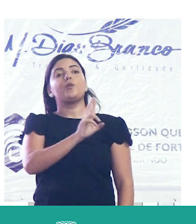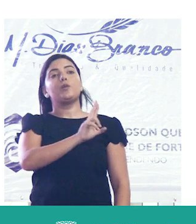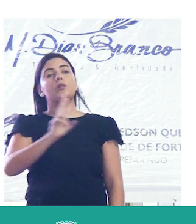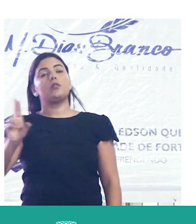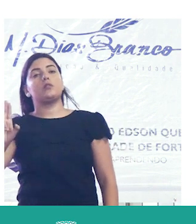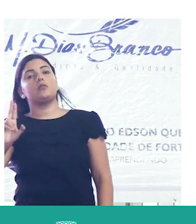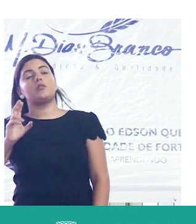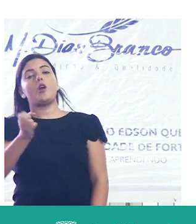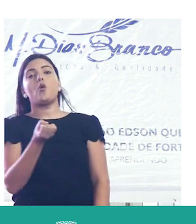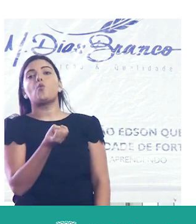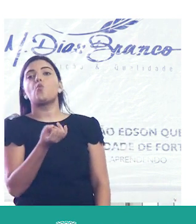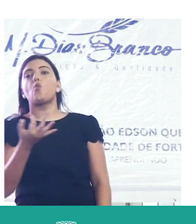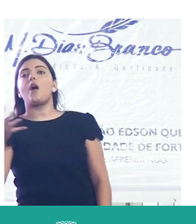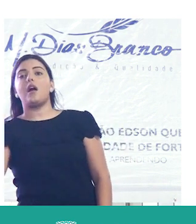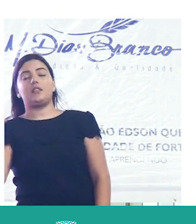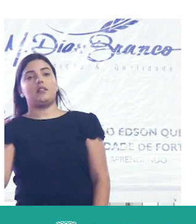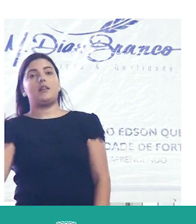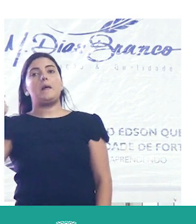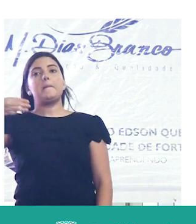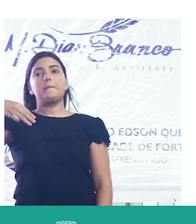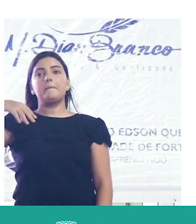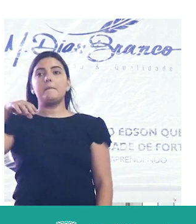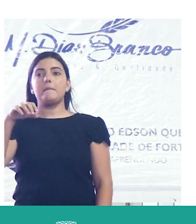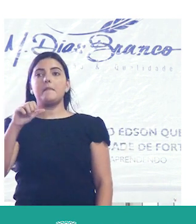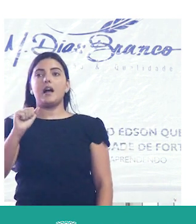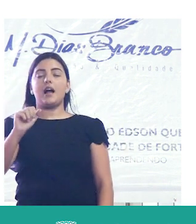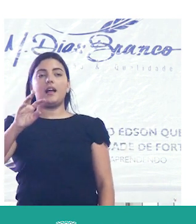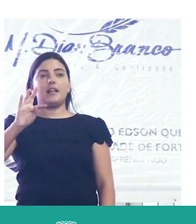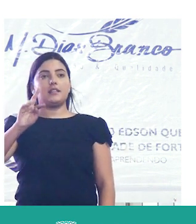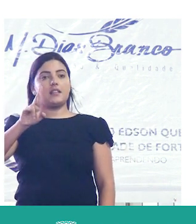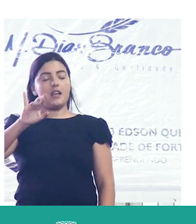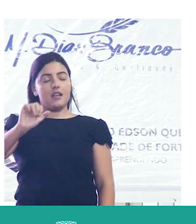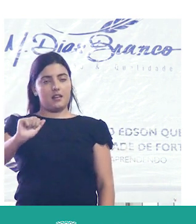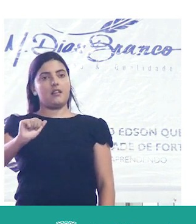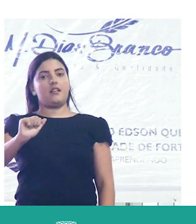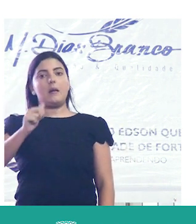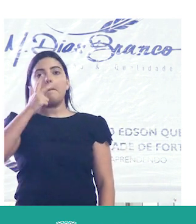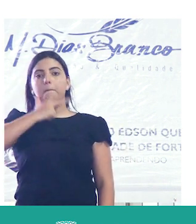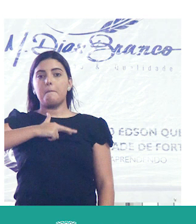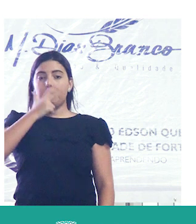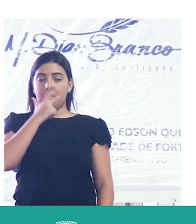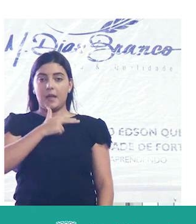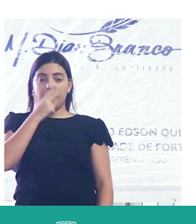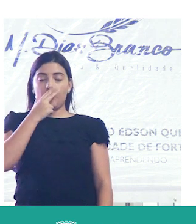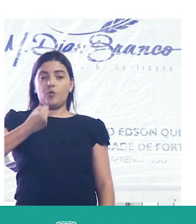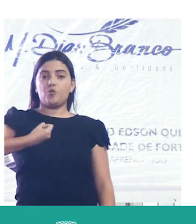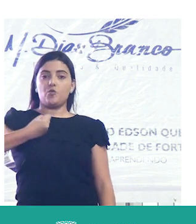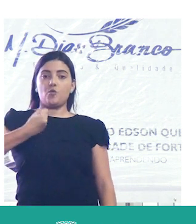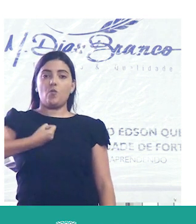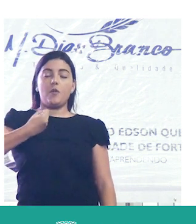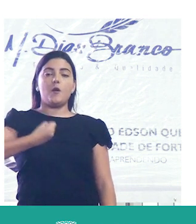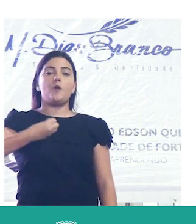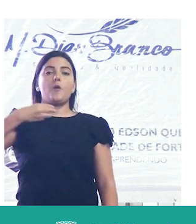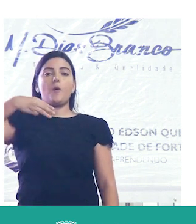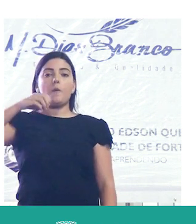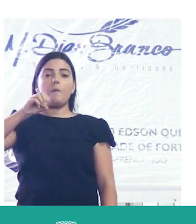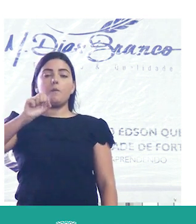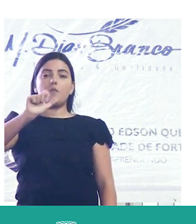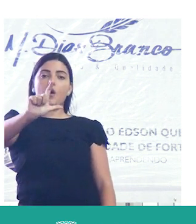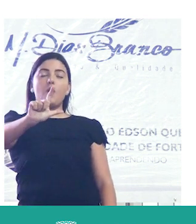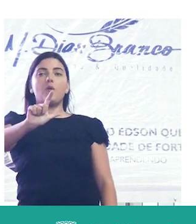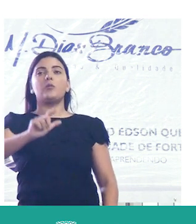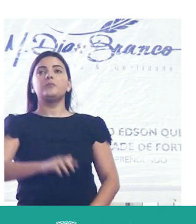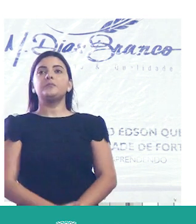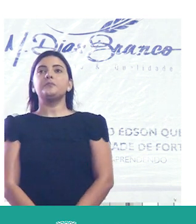chamada quantidade de matéria. Quantidade de matéria é a mesma coisa que número de mols. Então ele quer o número de